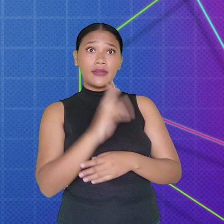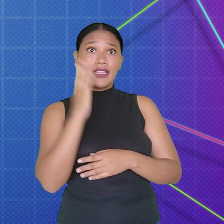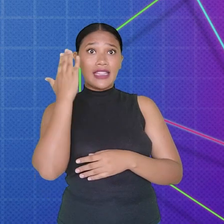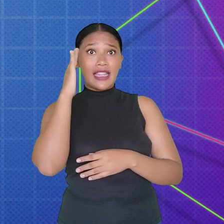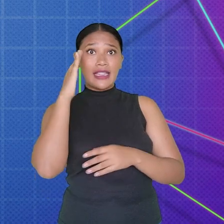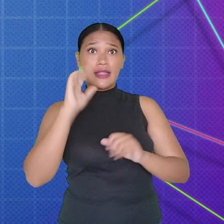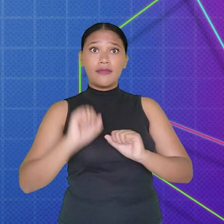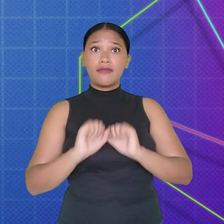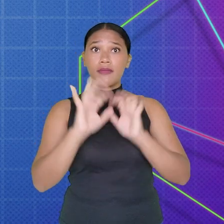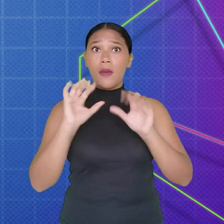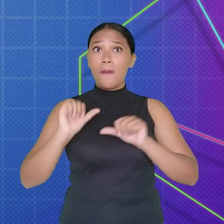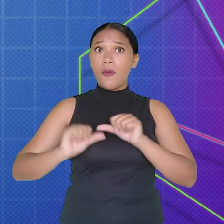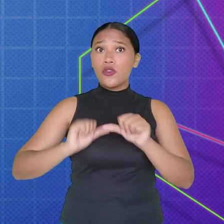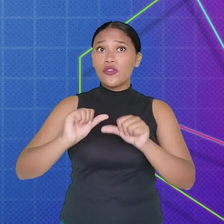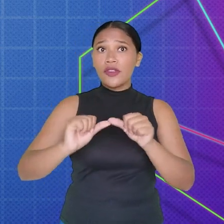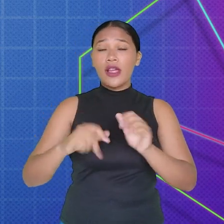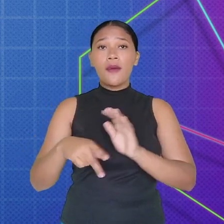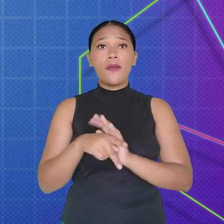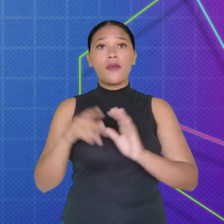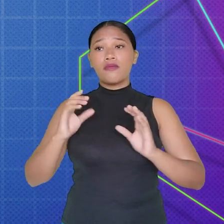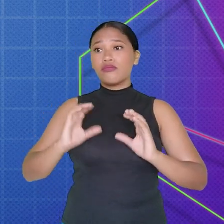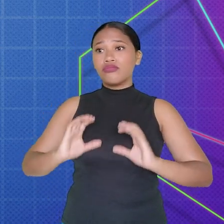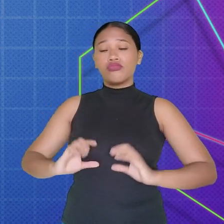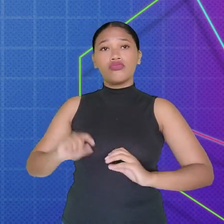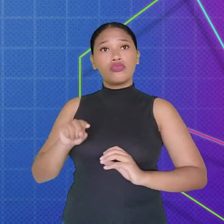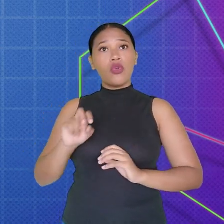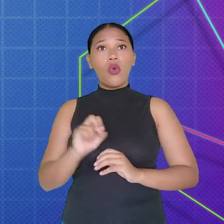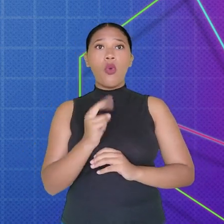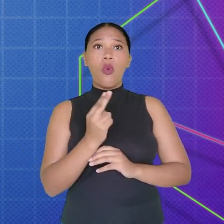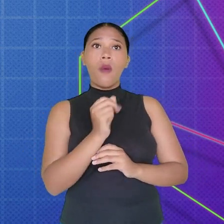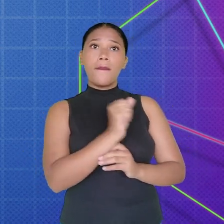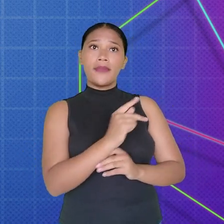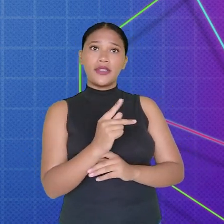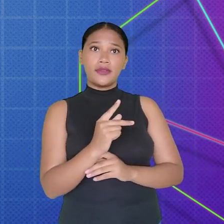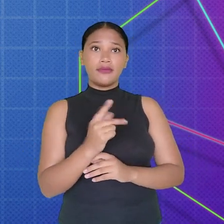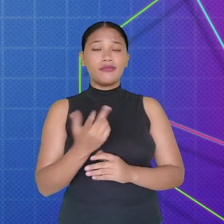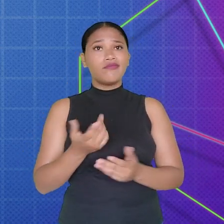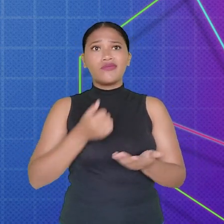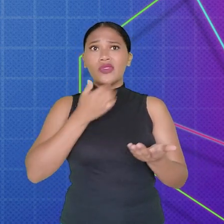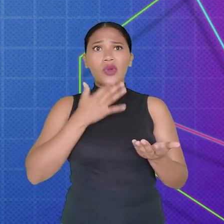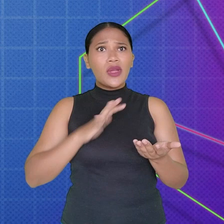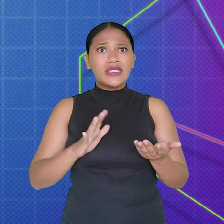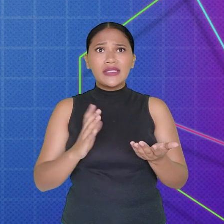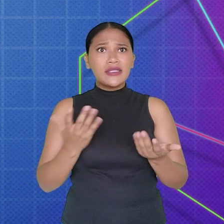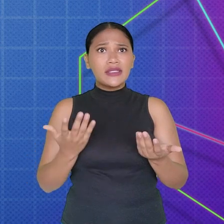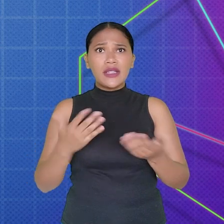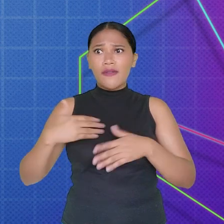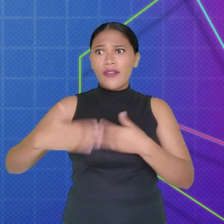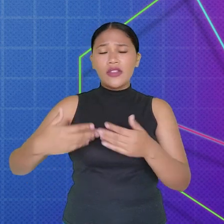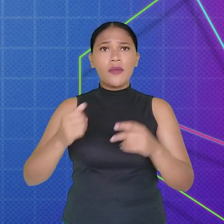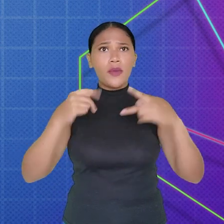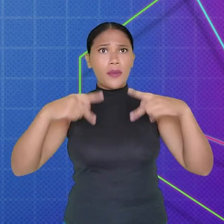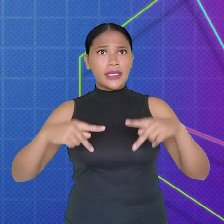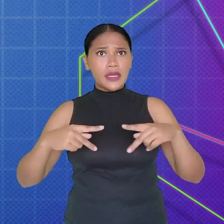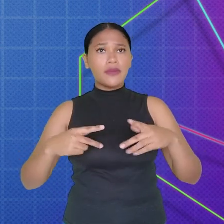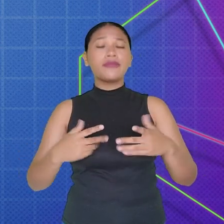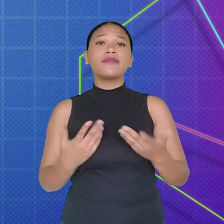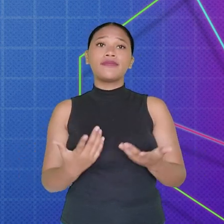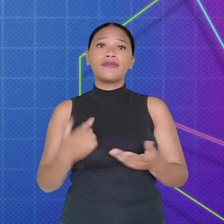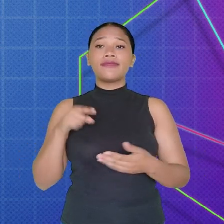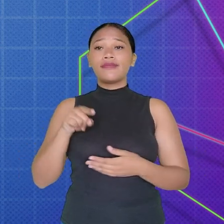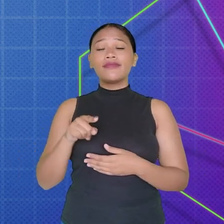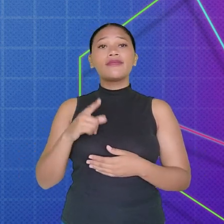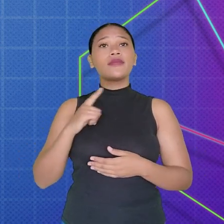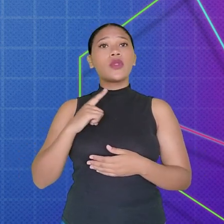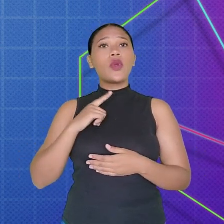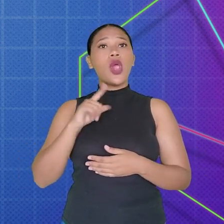usuários entenderem e modificarem o comportamento do jogo ou aplicativo, mesmo sem conhecimentos avançados de programação. Dessa